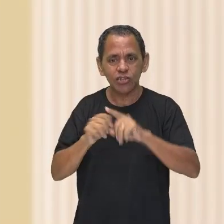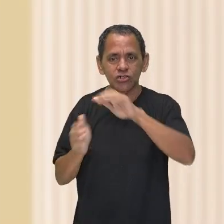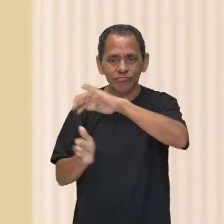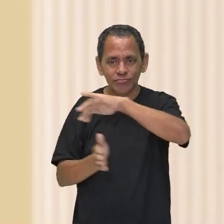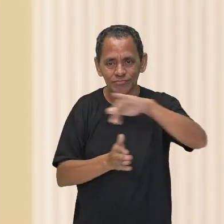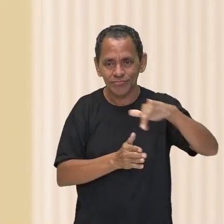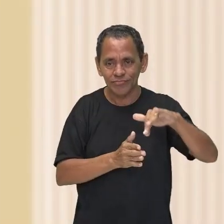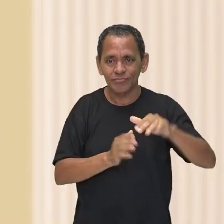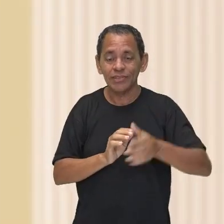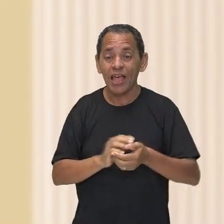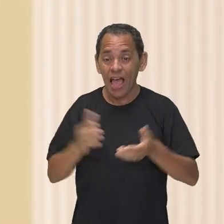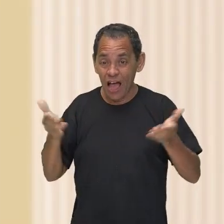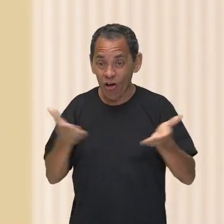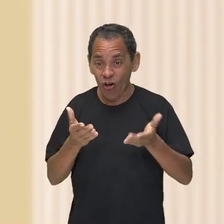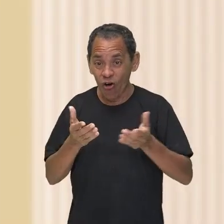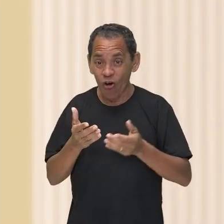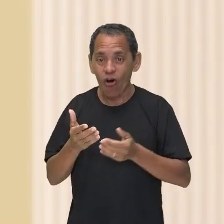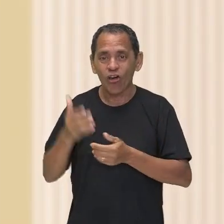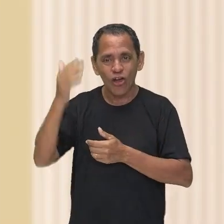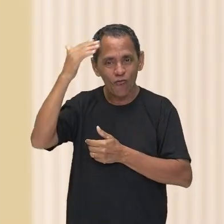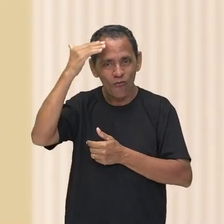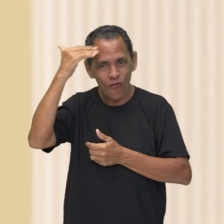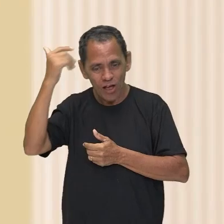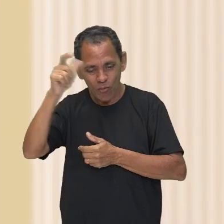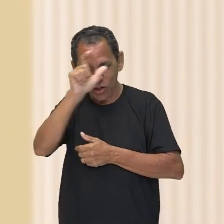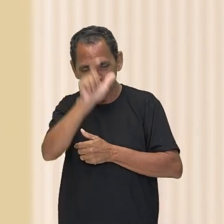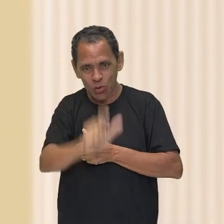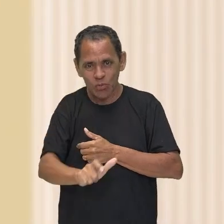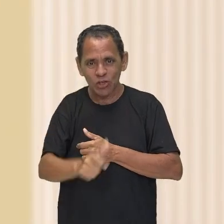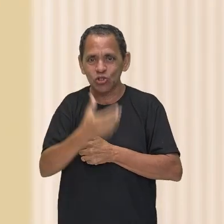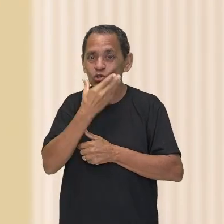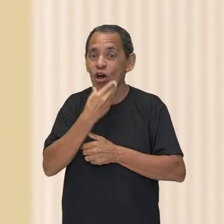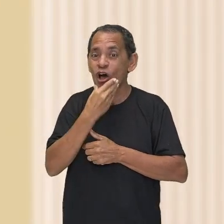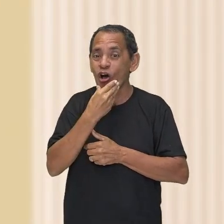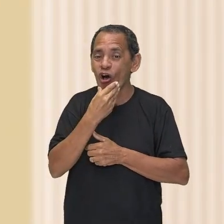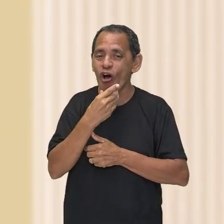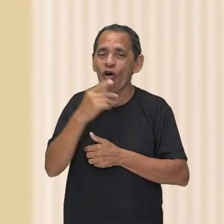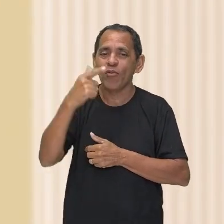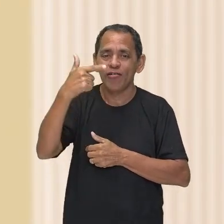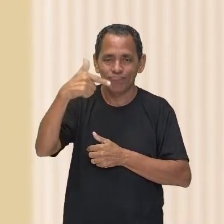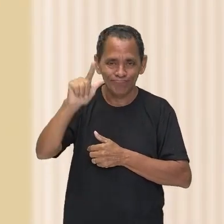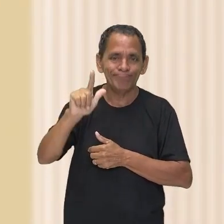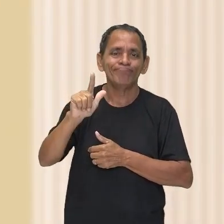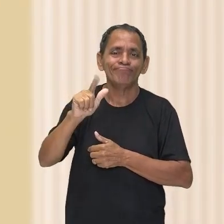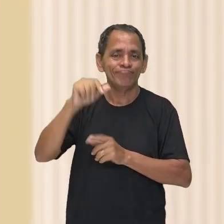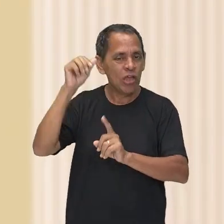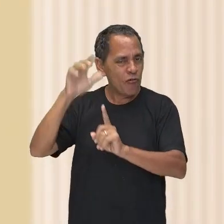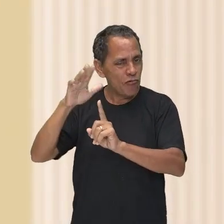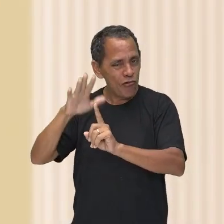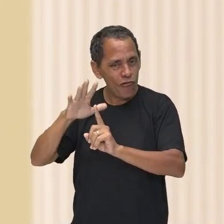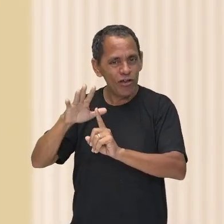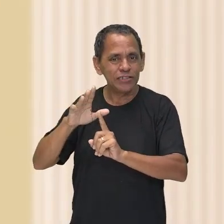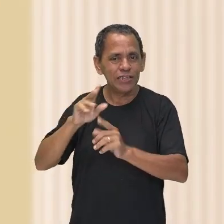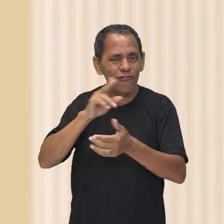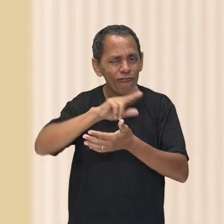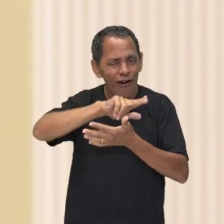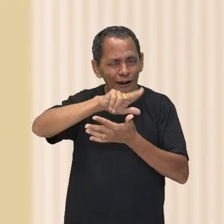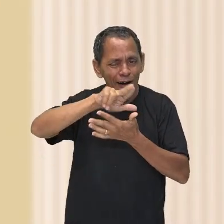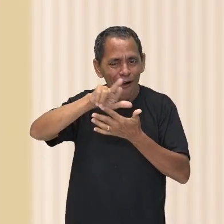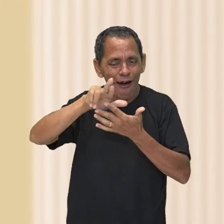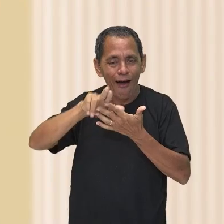história de uma personalidade internacional, de muita influência no mundo. E eu deixo para vocês